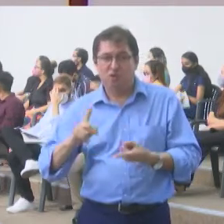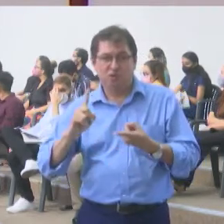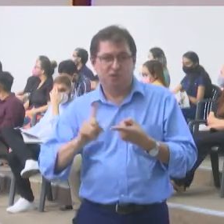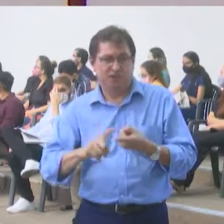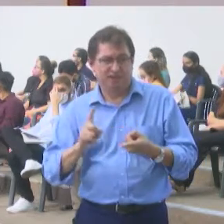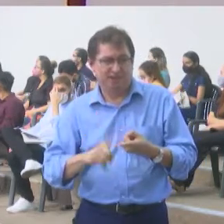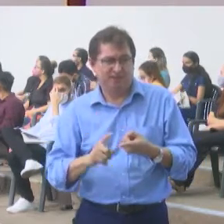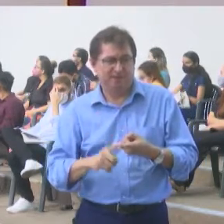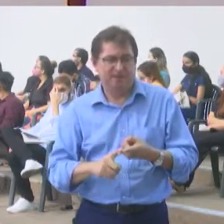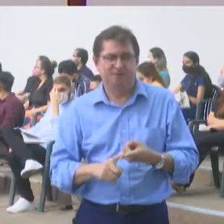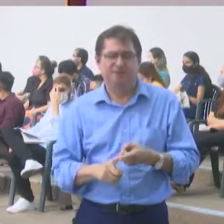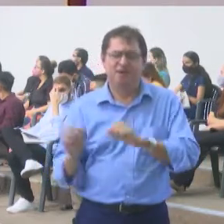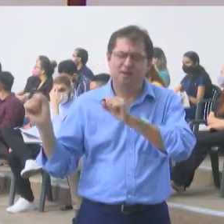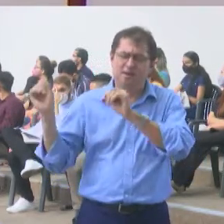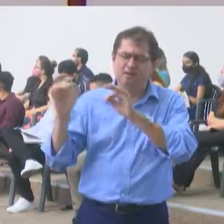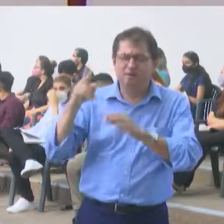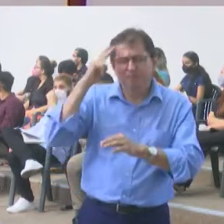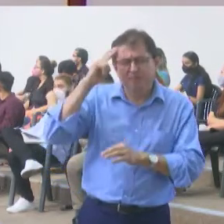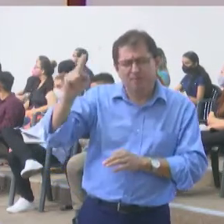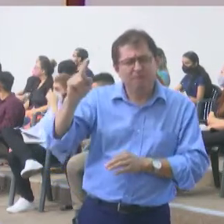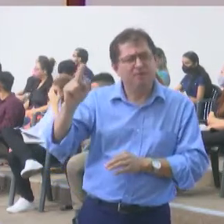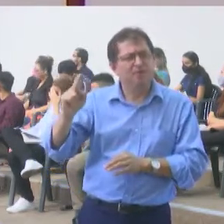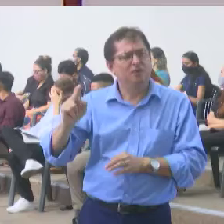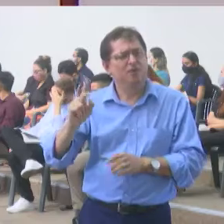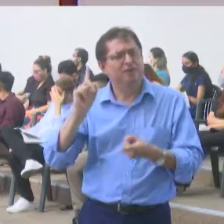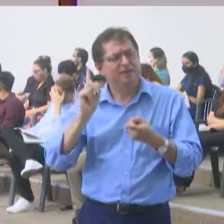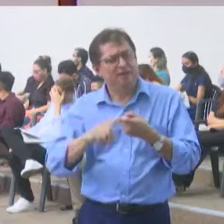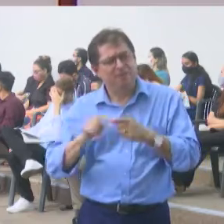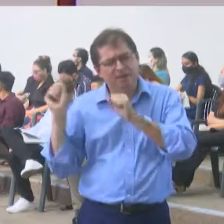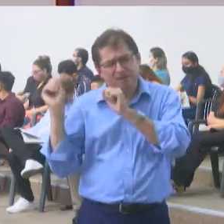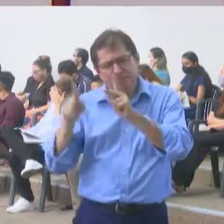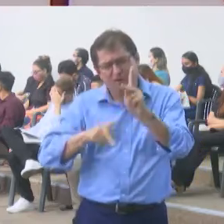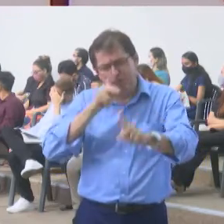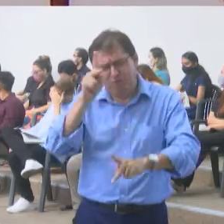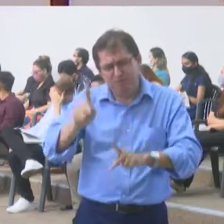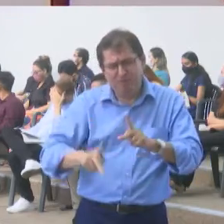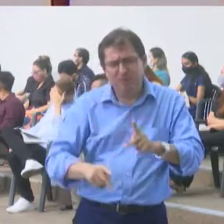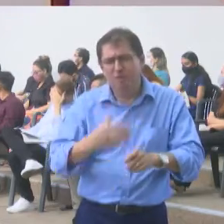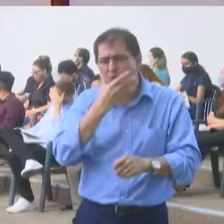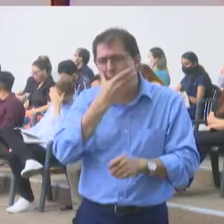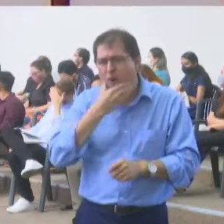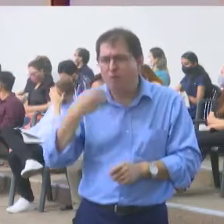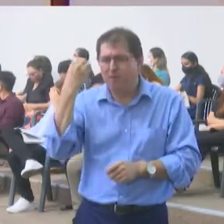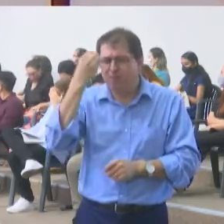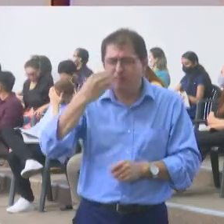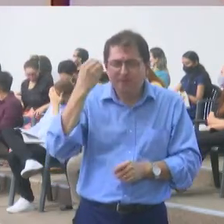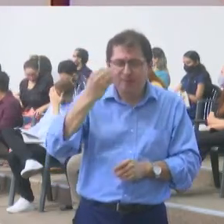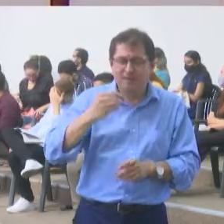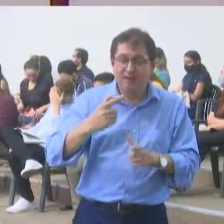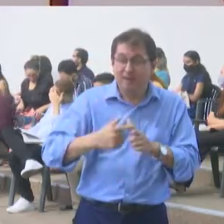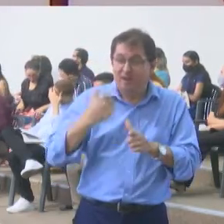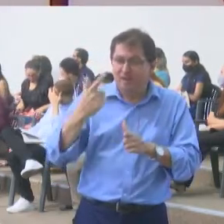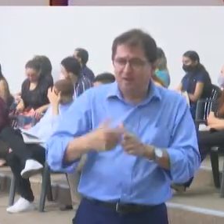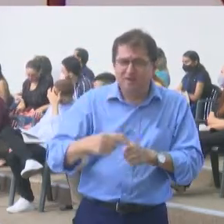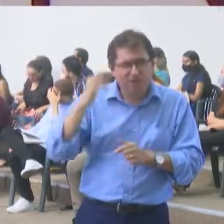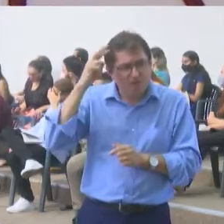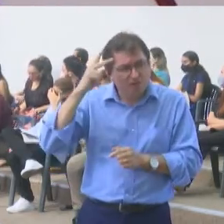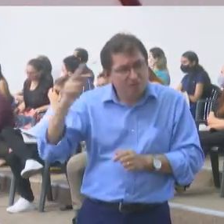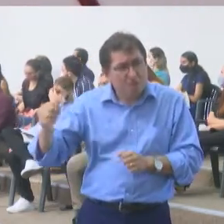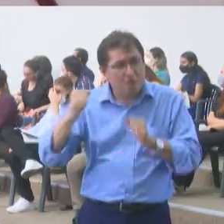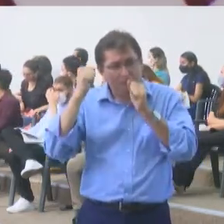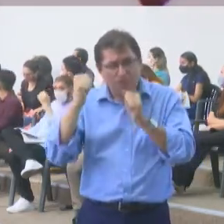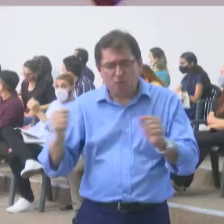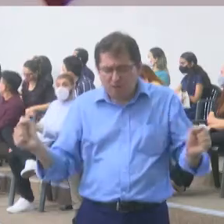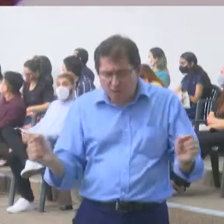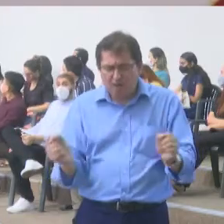mulher, abençoados pelo povo, pelos anciãos que lá estavam. Mais uma vez a história poderia acabar